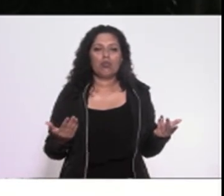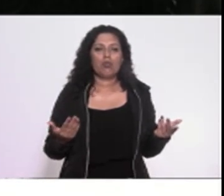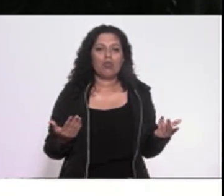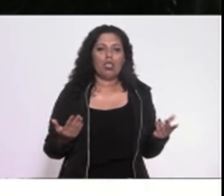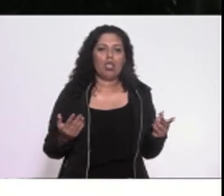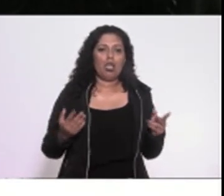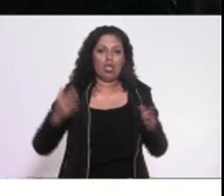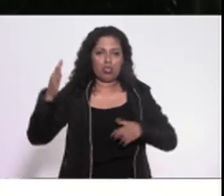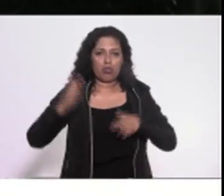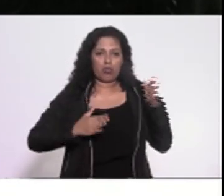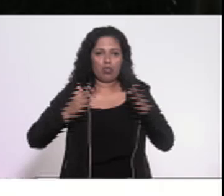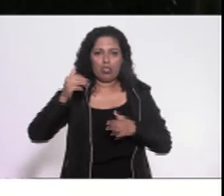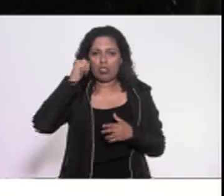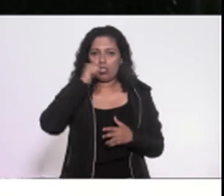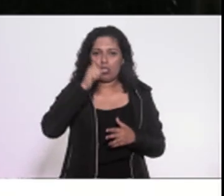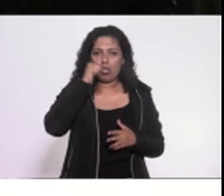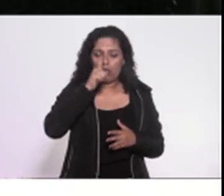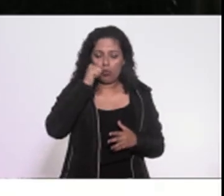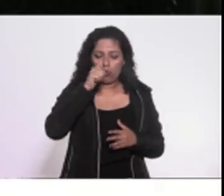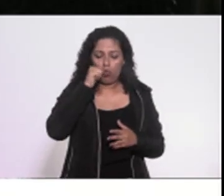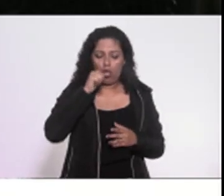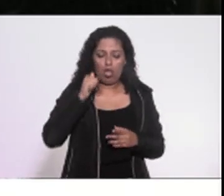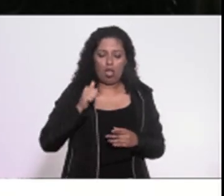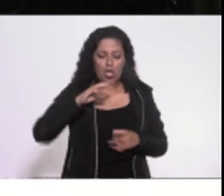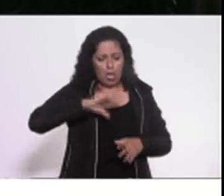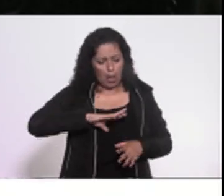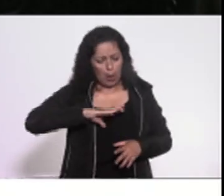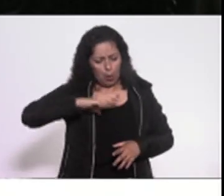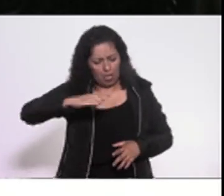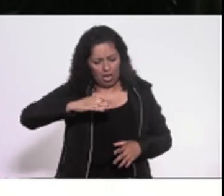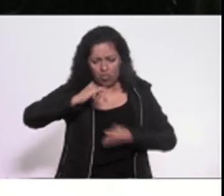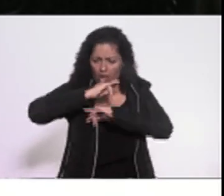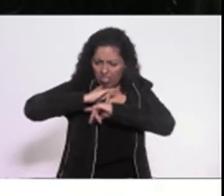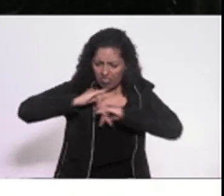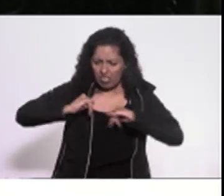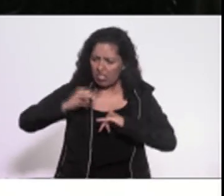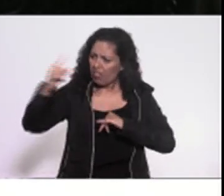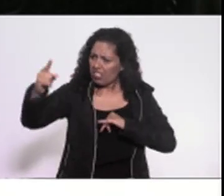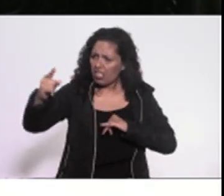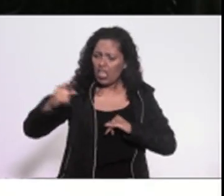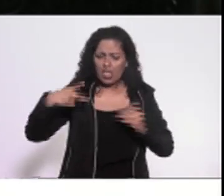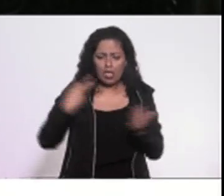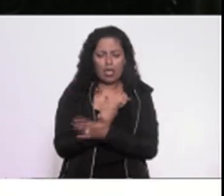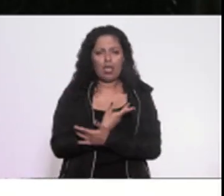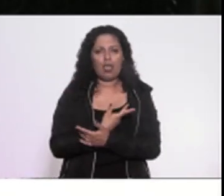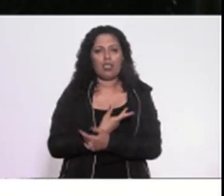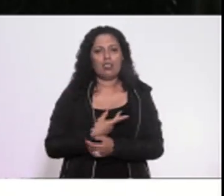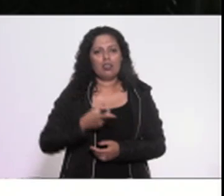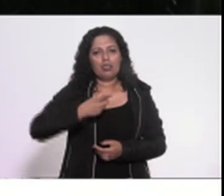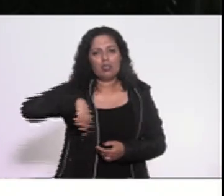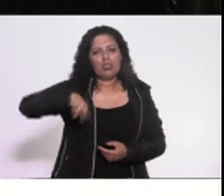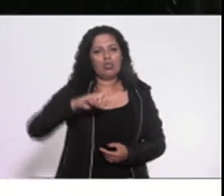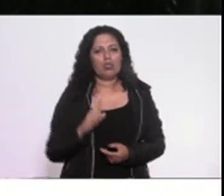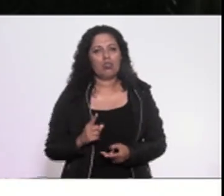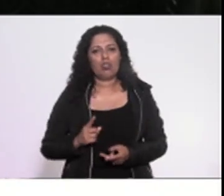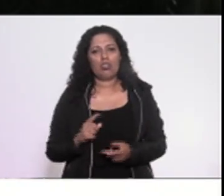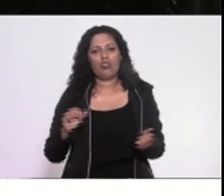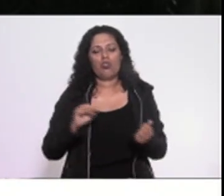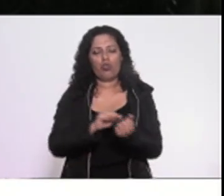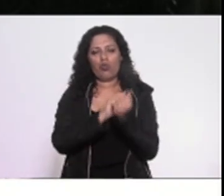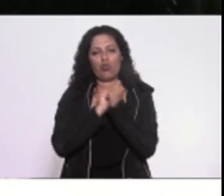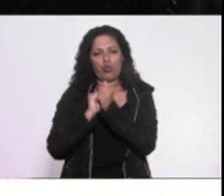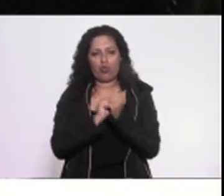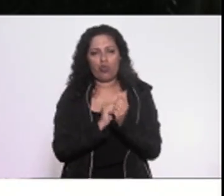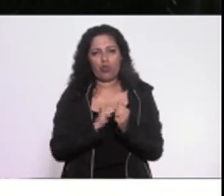frente, aquela mulher se encorajava a fazer a notícia da violência. E com aquilo a gente, diante